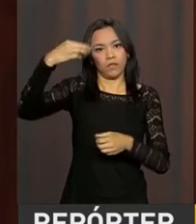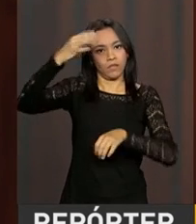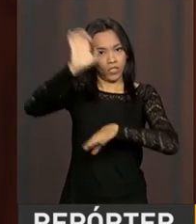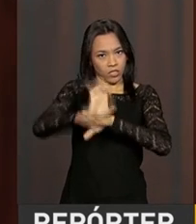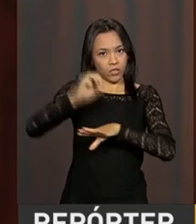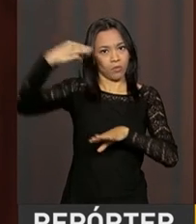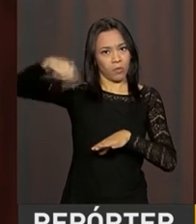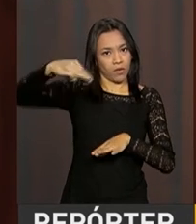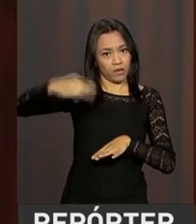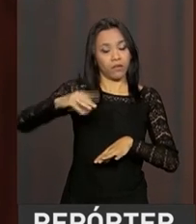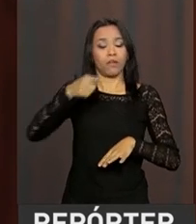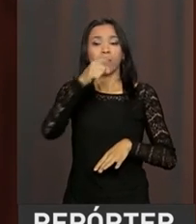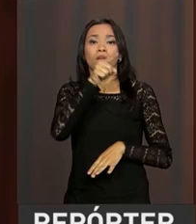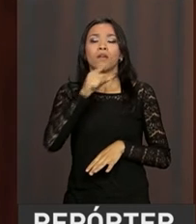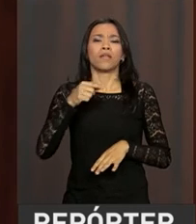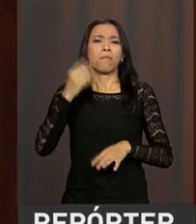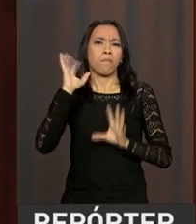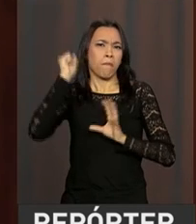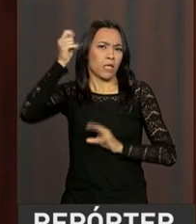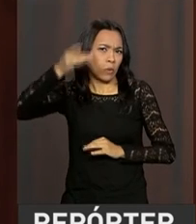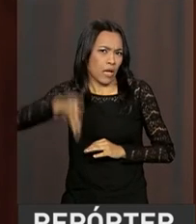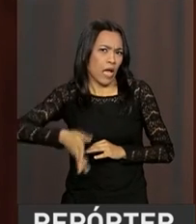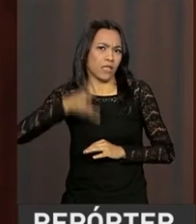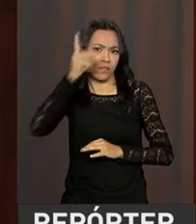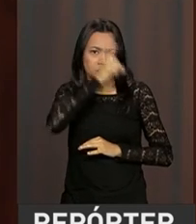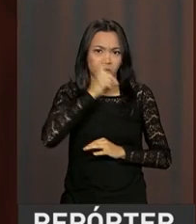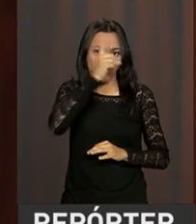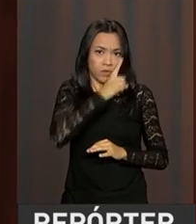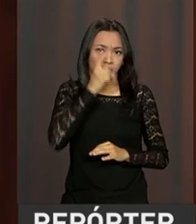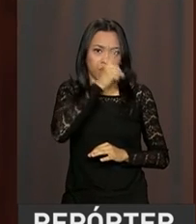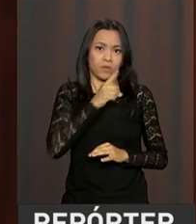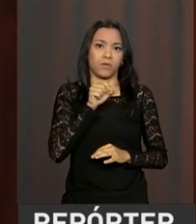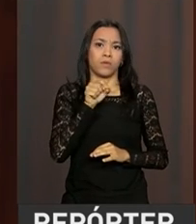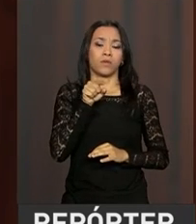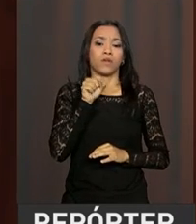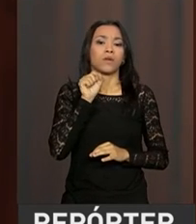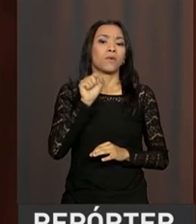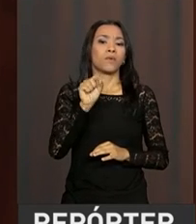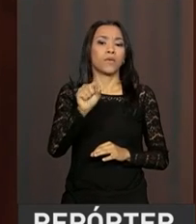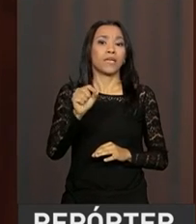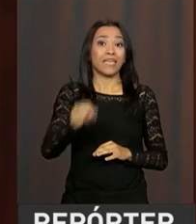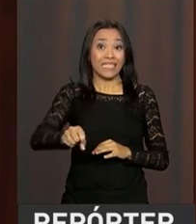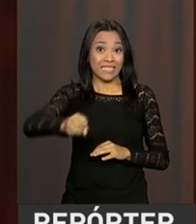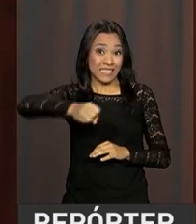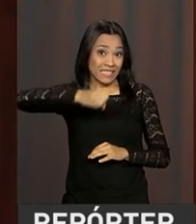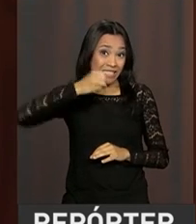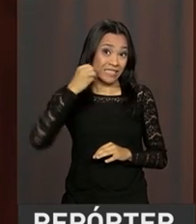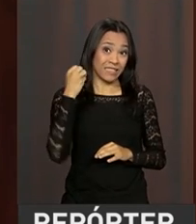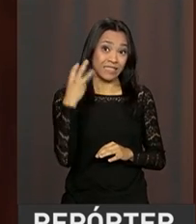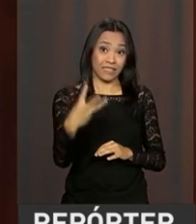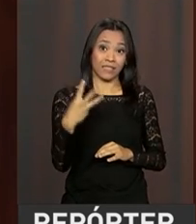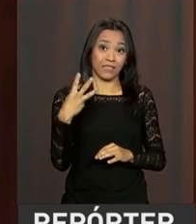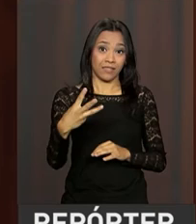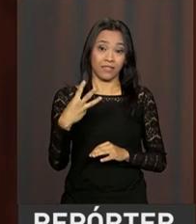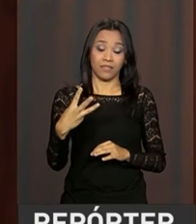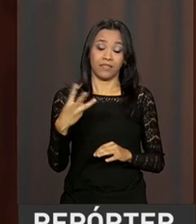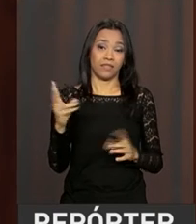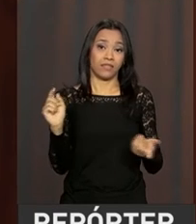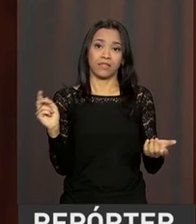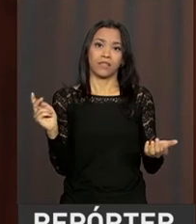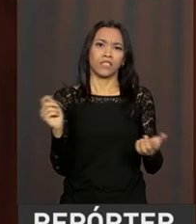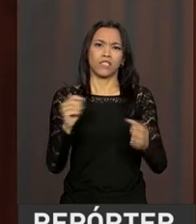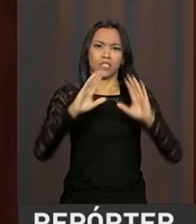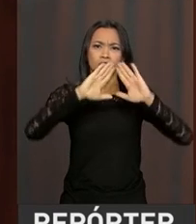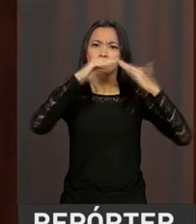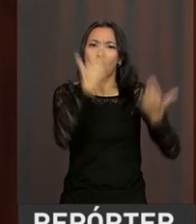madrugada deste domingo, foram lançados 3 coquetéis Molotov em 3